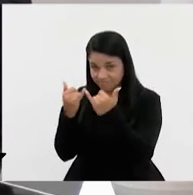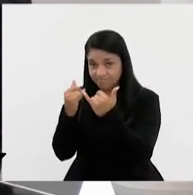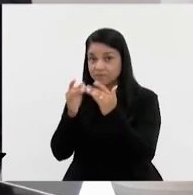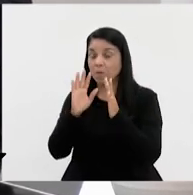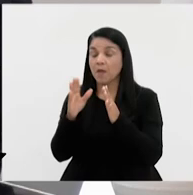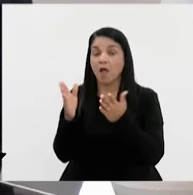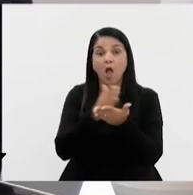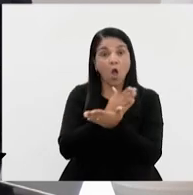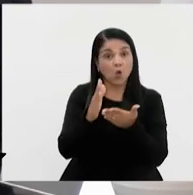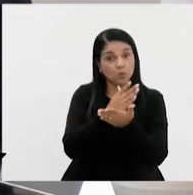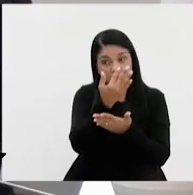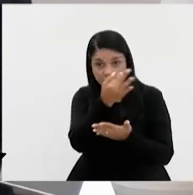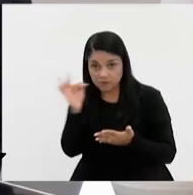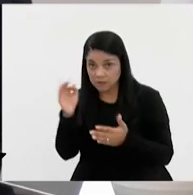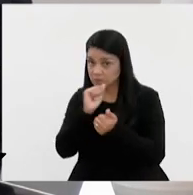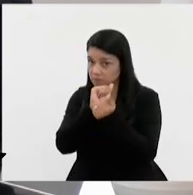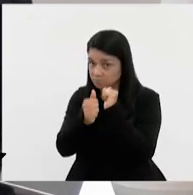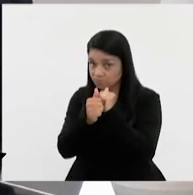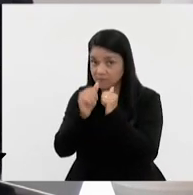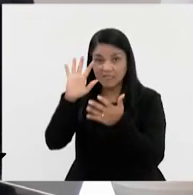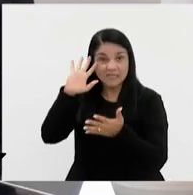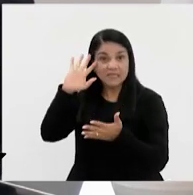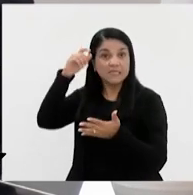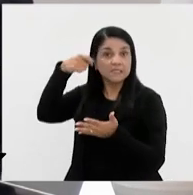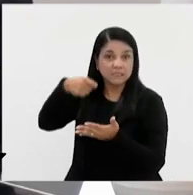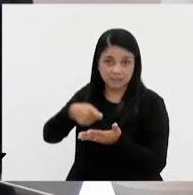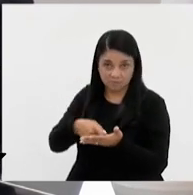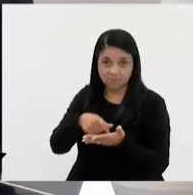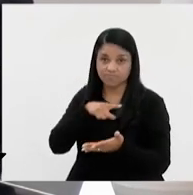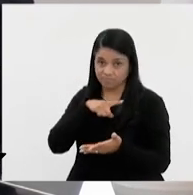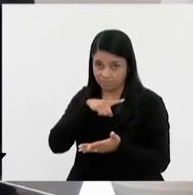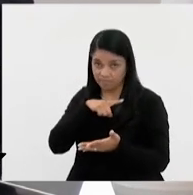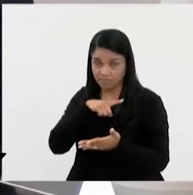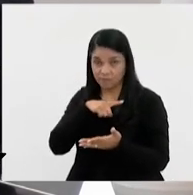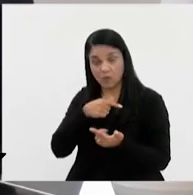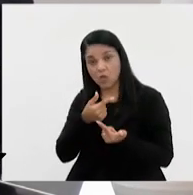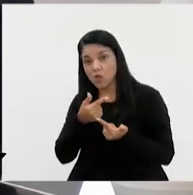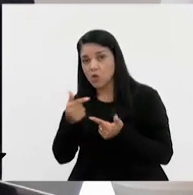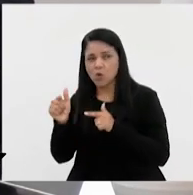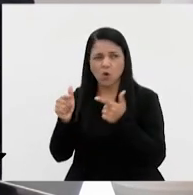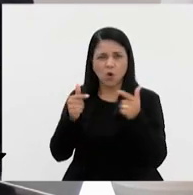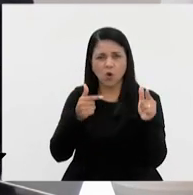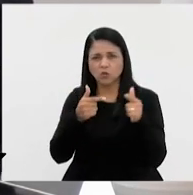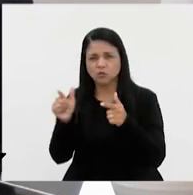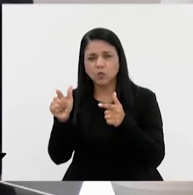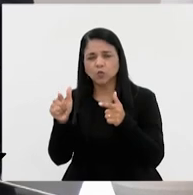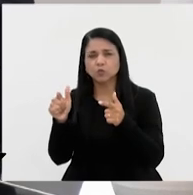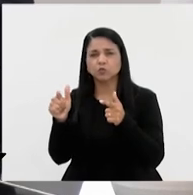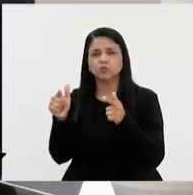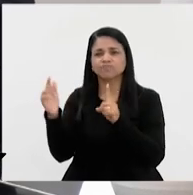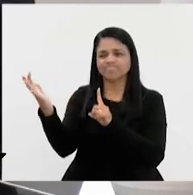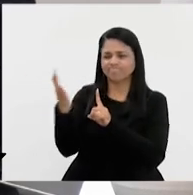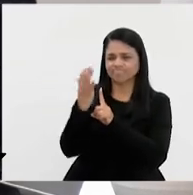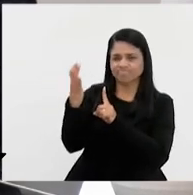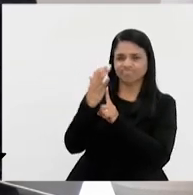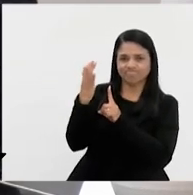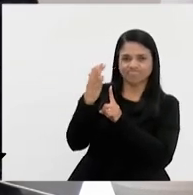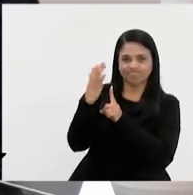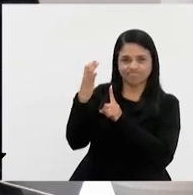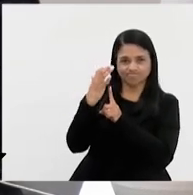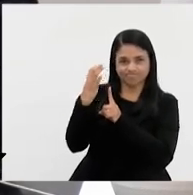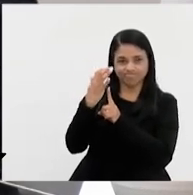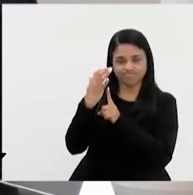levadas a tomar decisões com base em outros, com a influência de